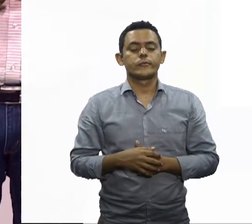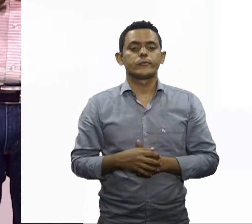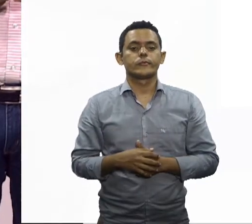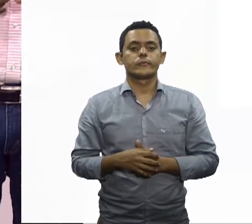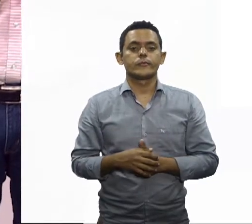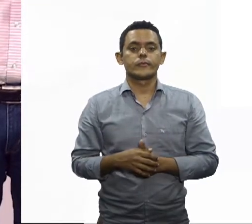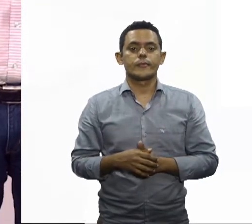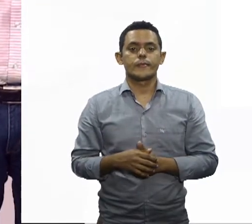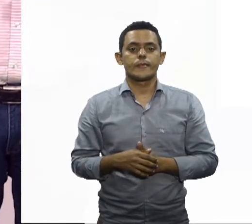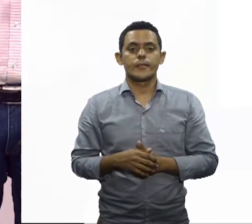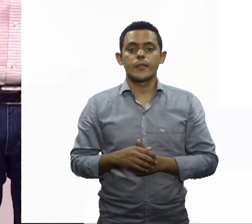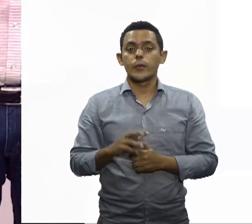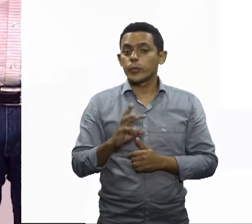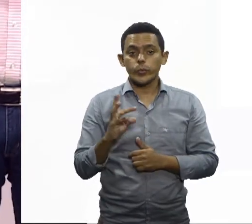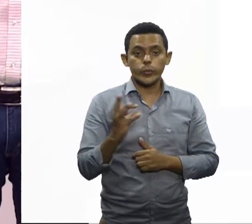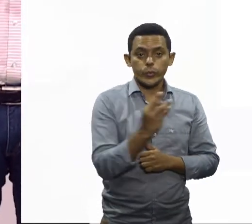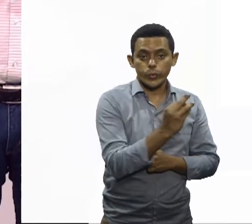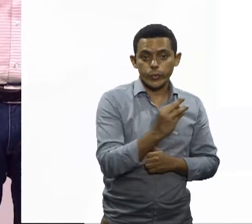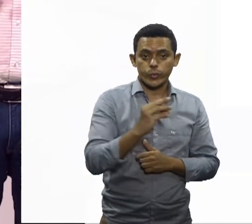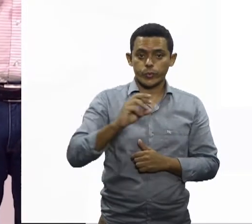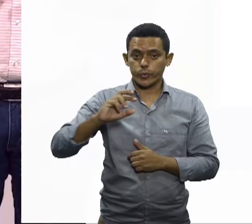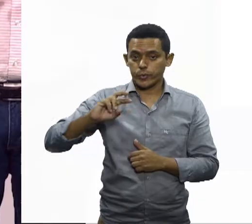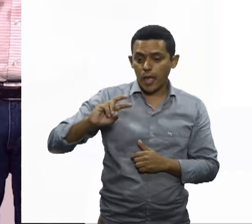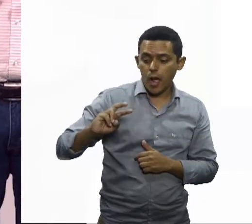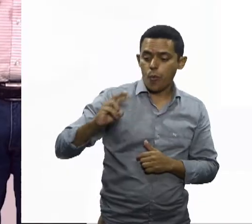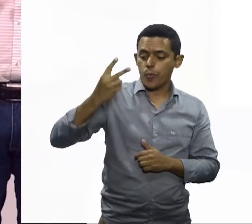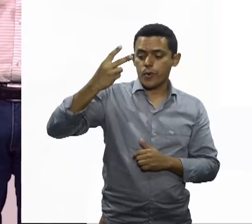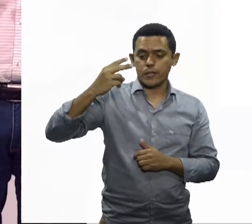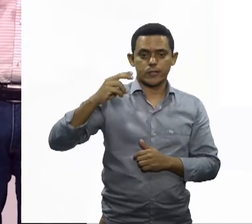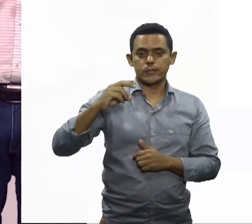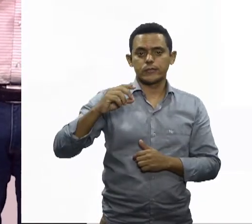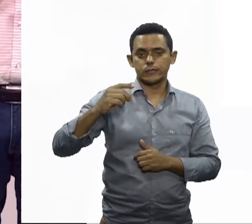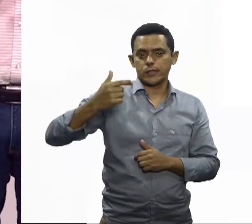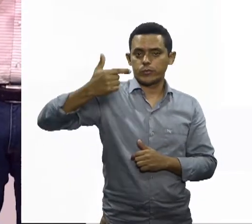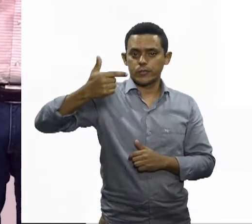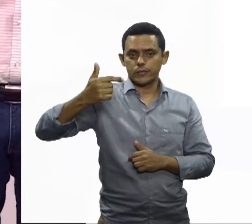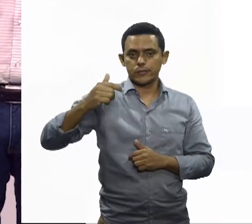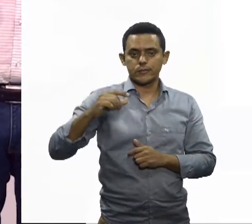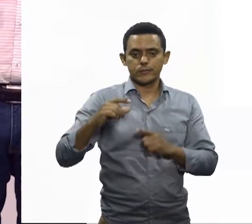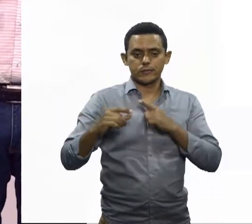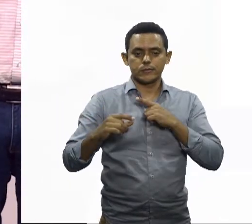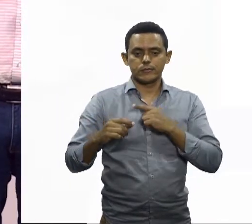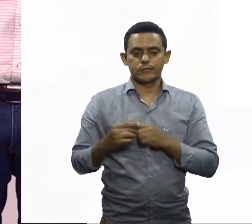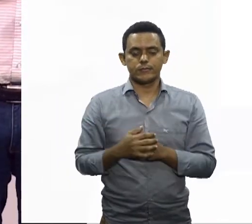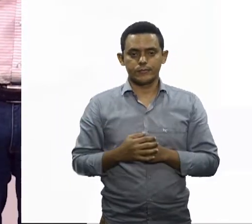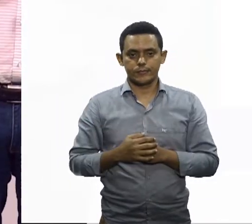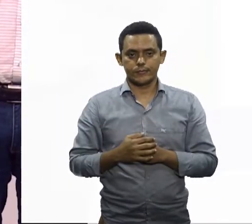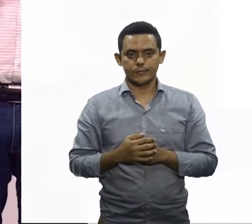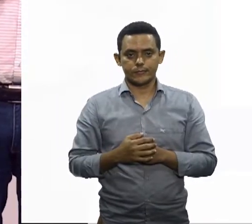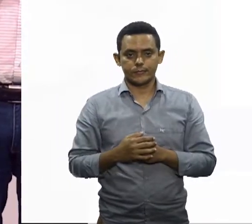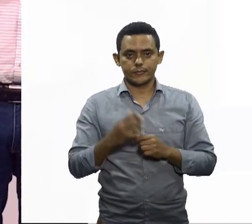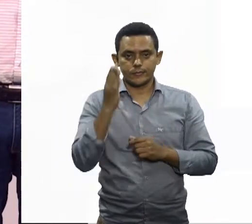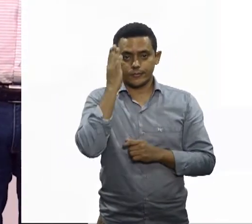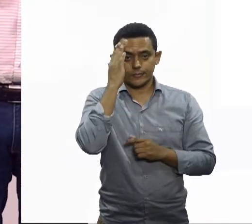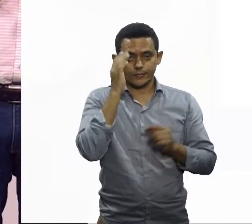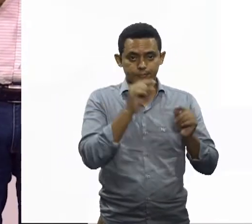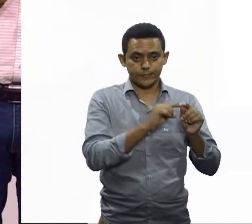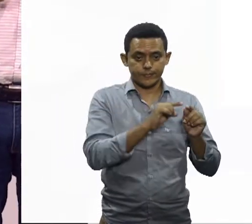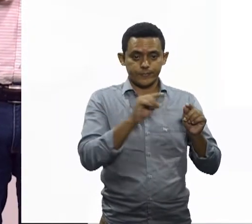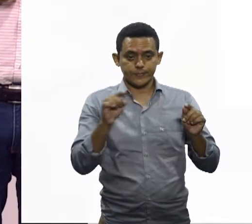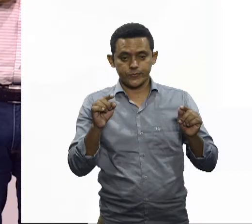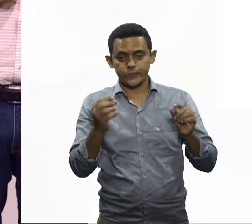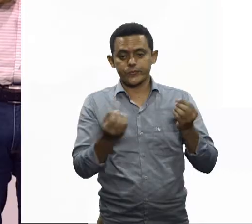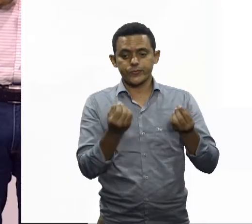o milímetro ao quadrado. Então, se ele está ao quadrado, então essa medida de superfície, a distância de um para outro, é de